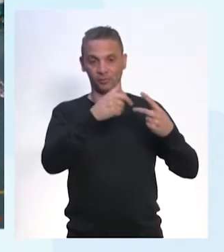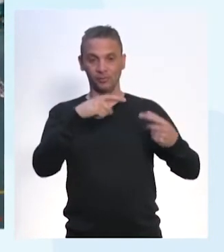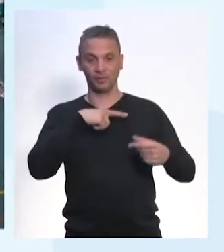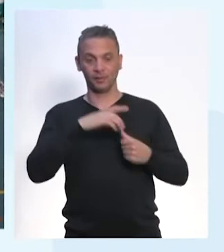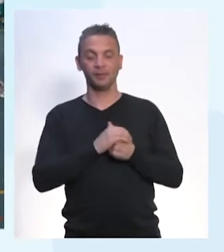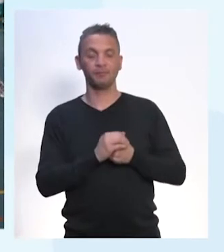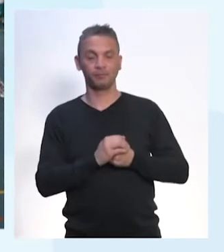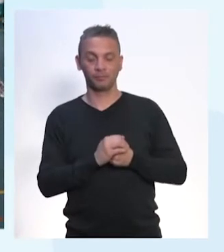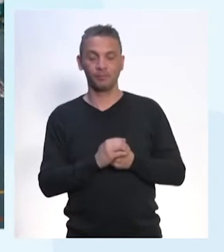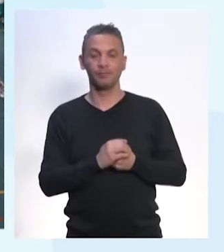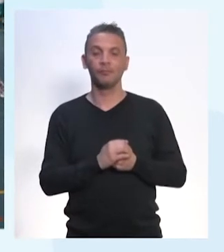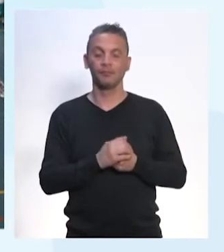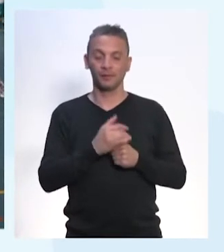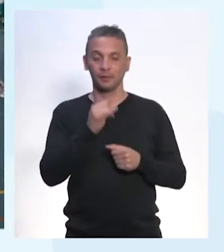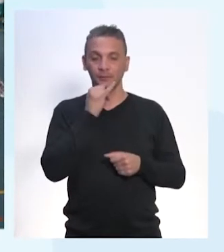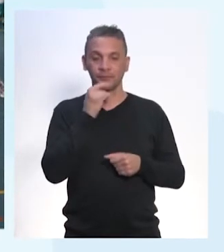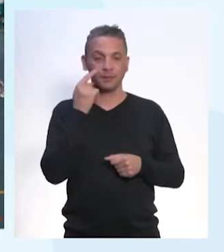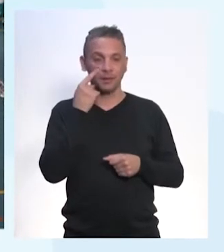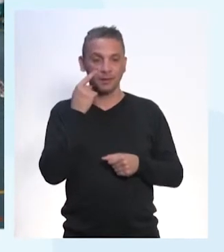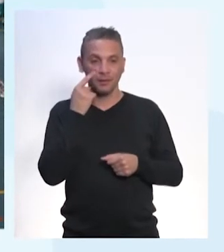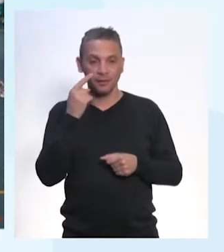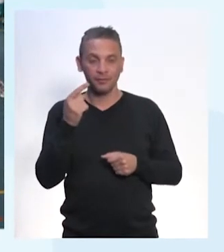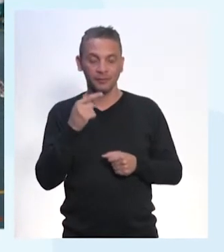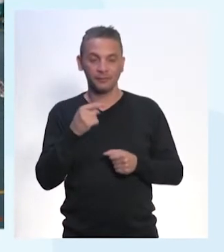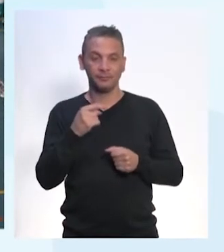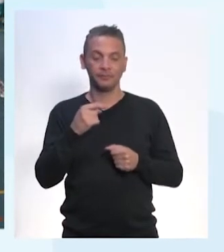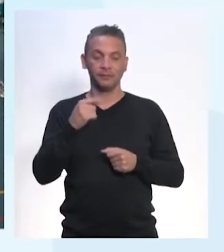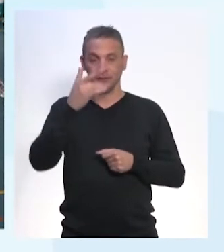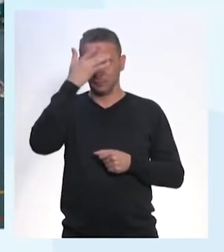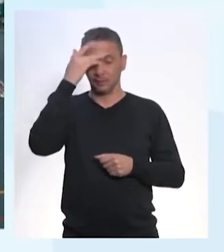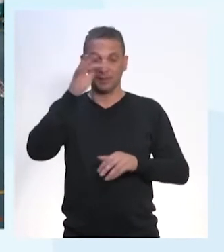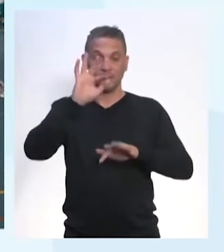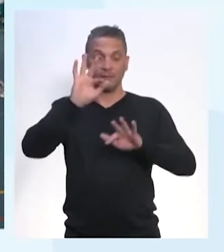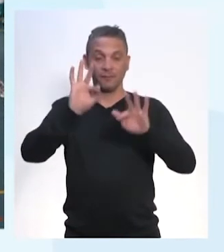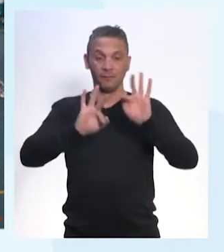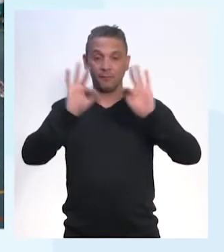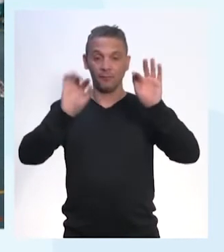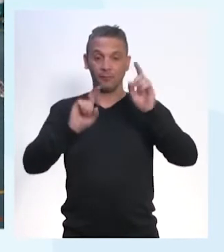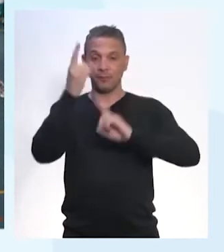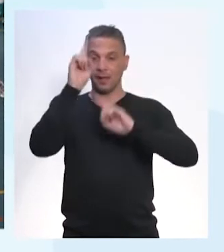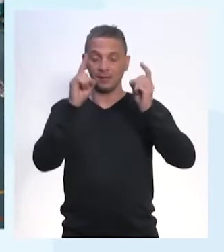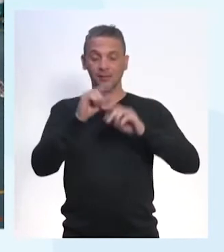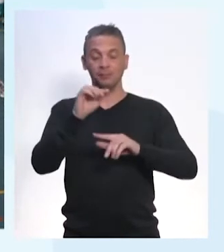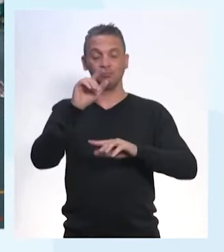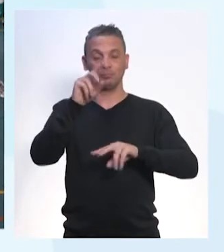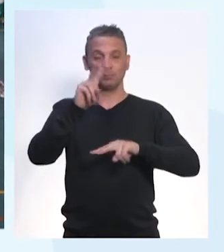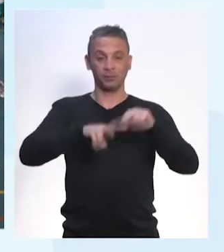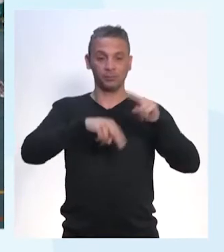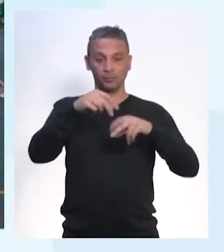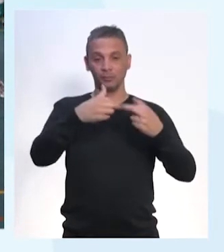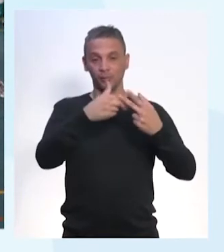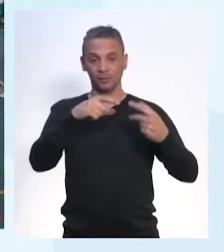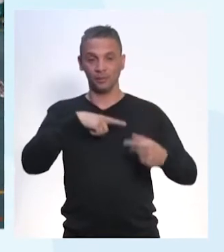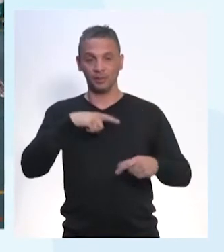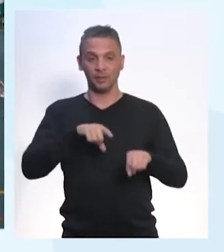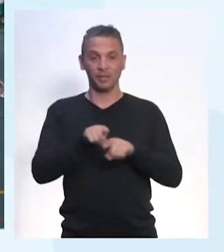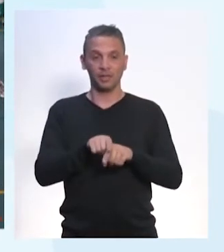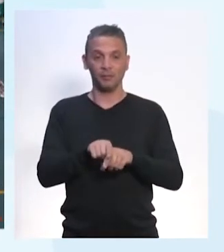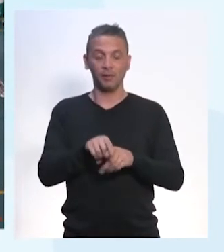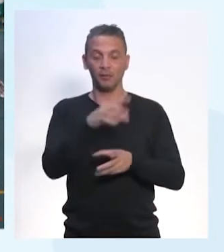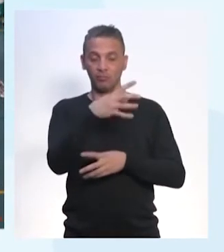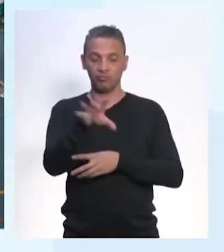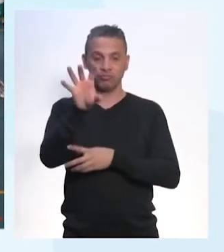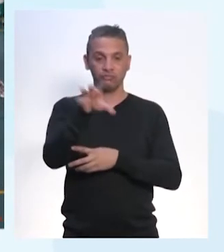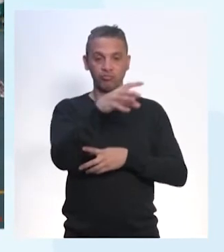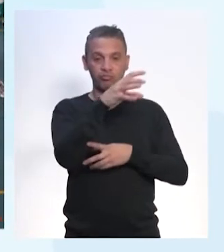danças folclóricas, né? No caso, aí a gente está vendo quadrilha de festa junina, né? Está vendo ali o Bumba Meu Boi, né? No caso ali